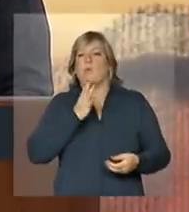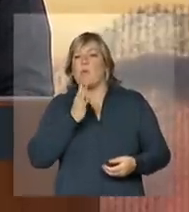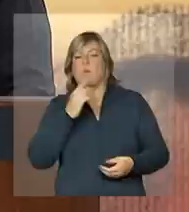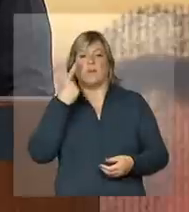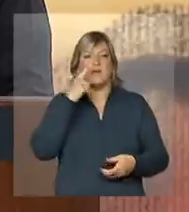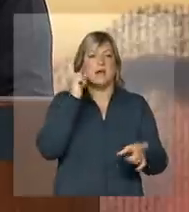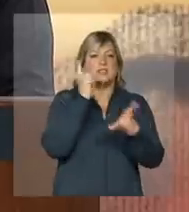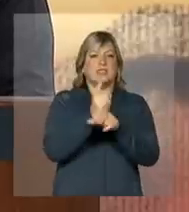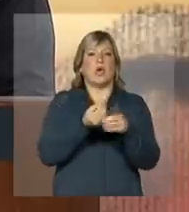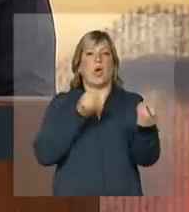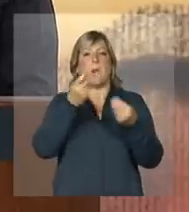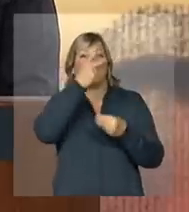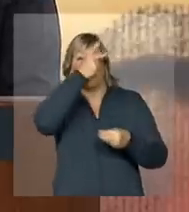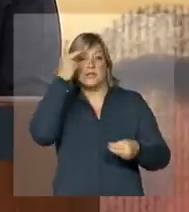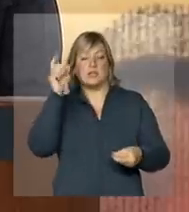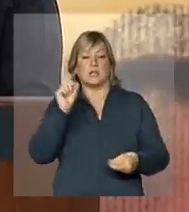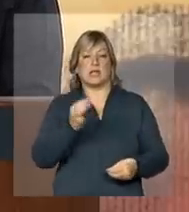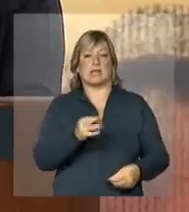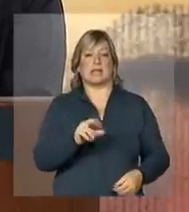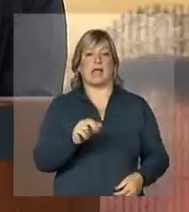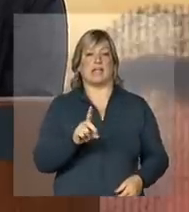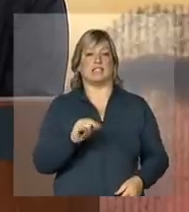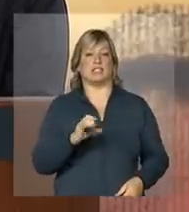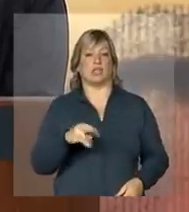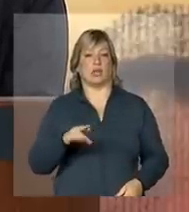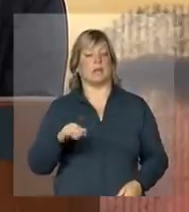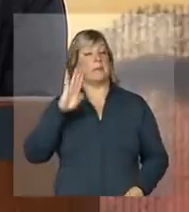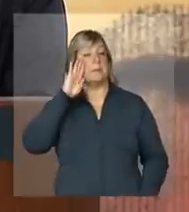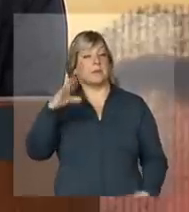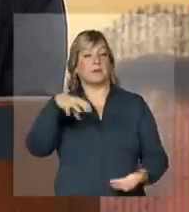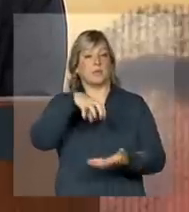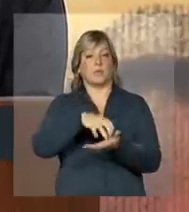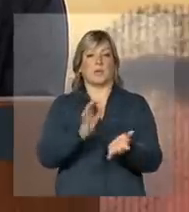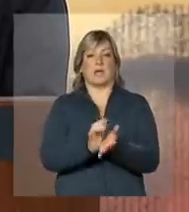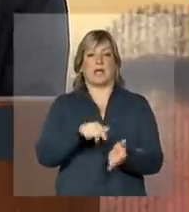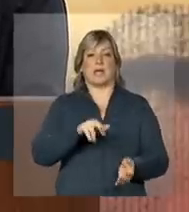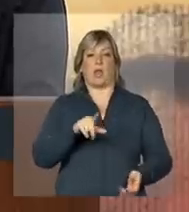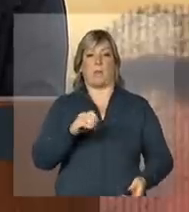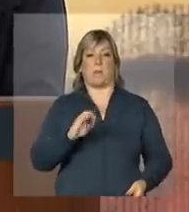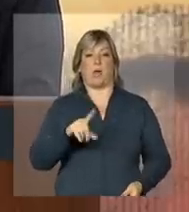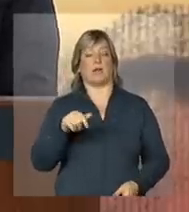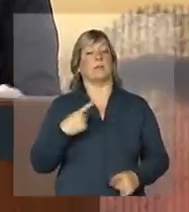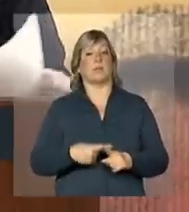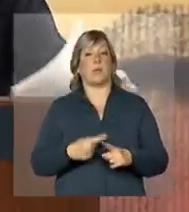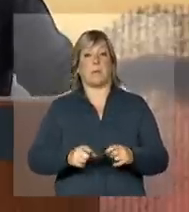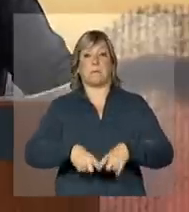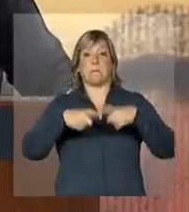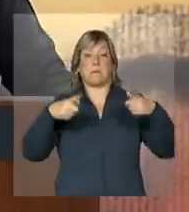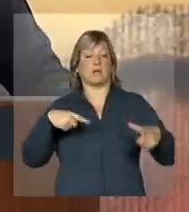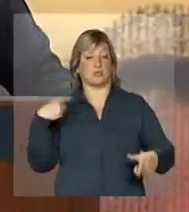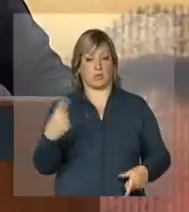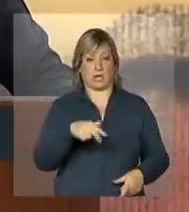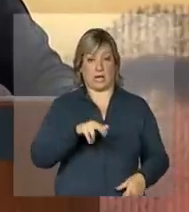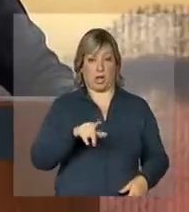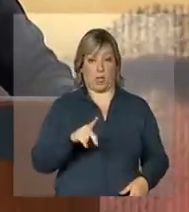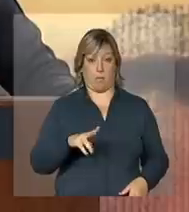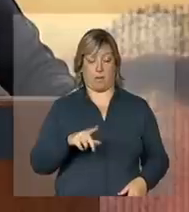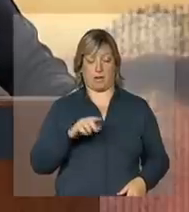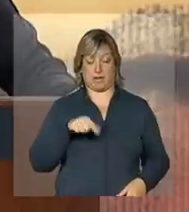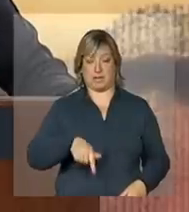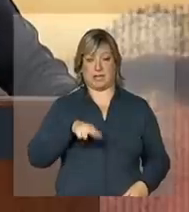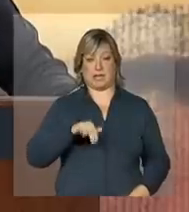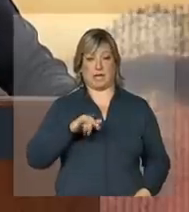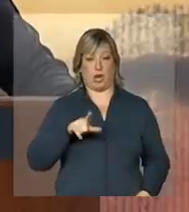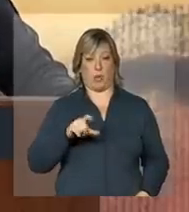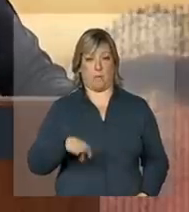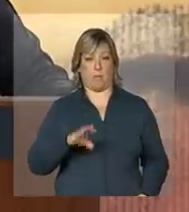identificar populações tradicionais em especial Comunidades Quilombolas porque a grande maioria dos Quilombolas hoje já recebe